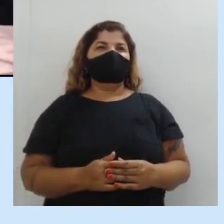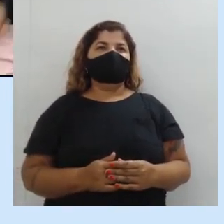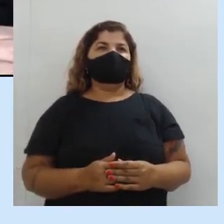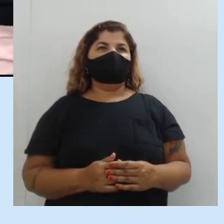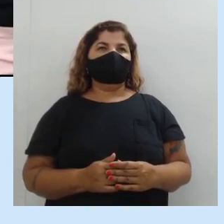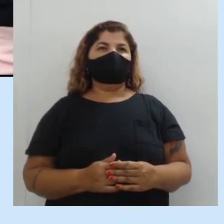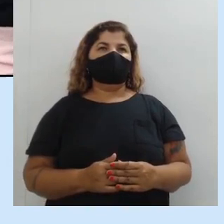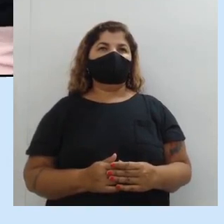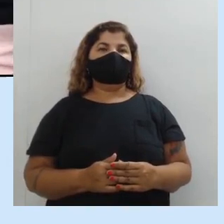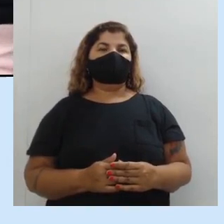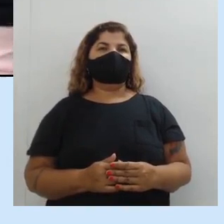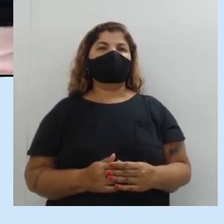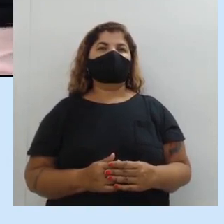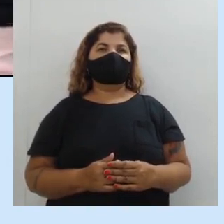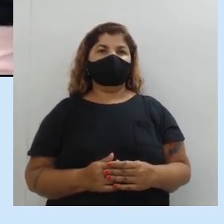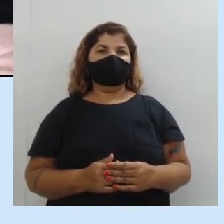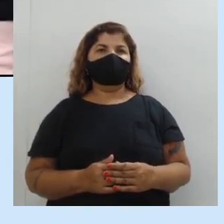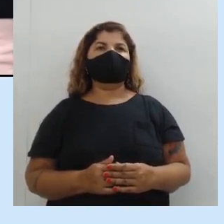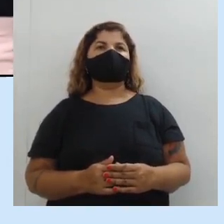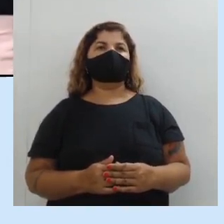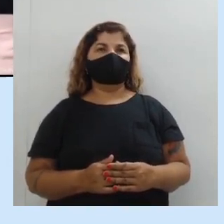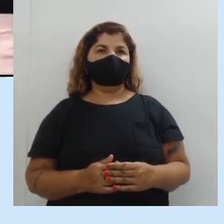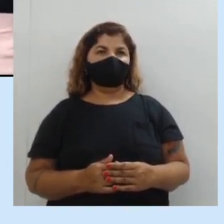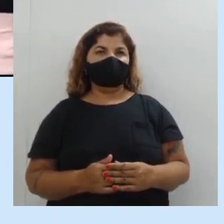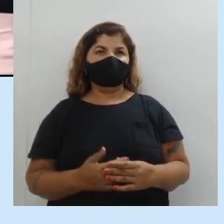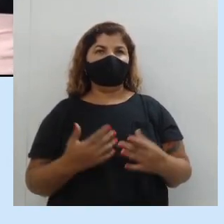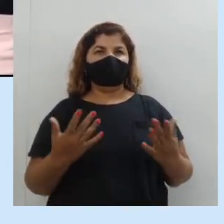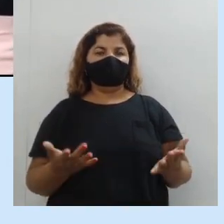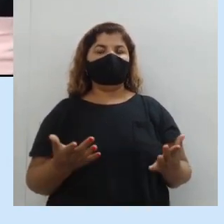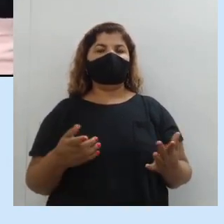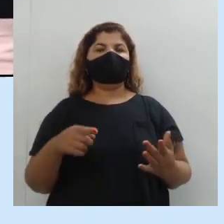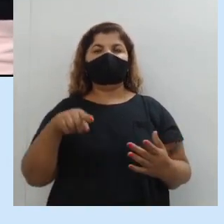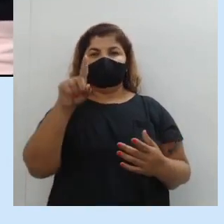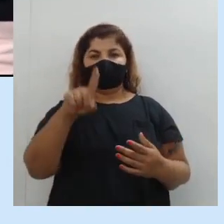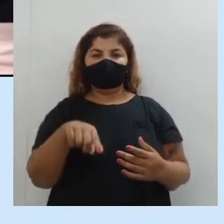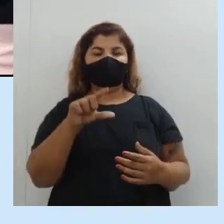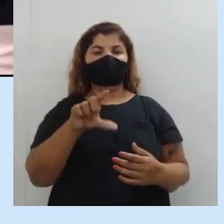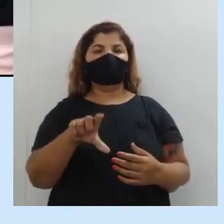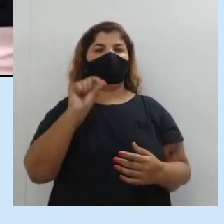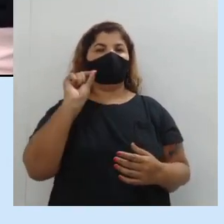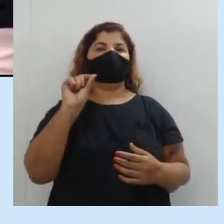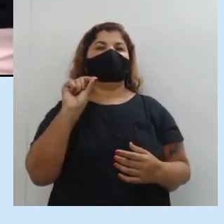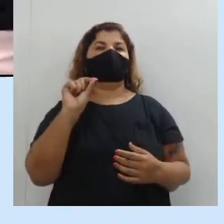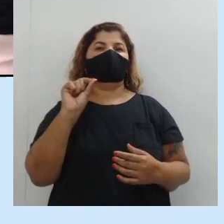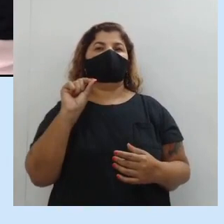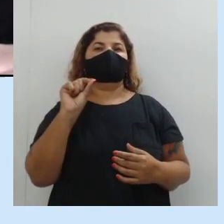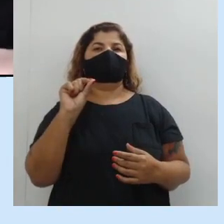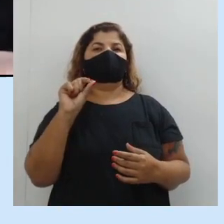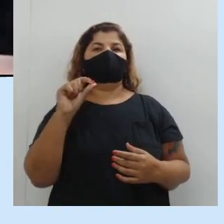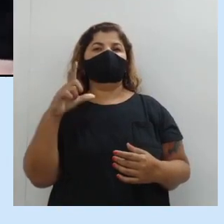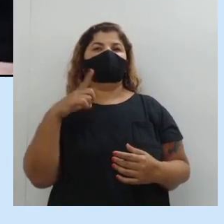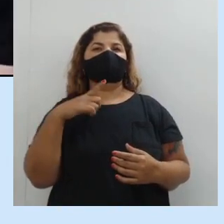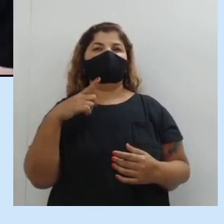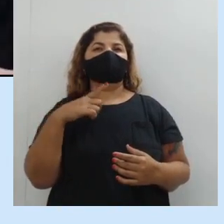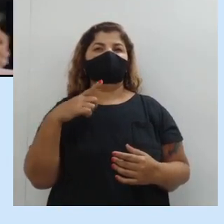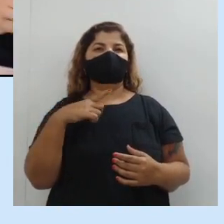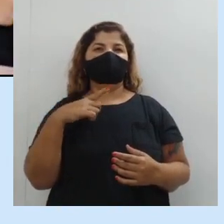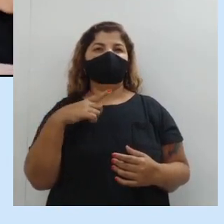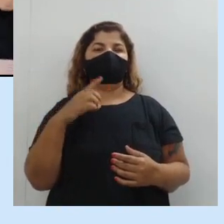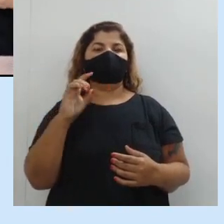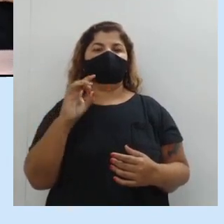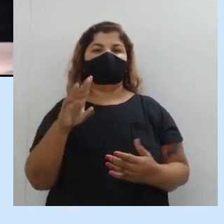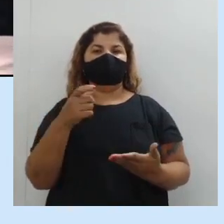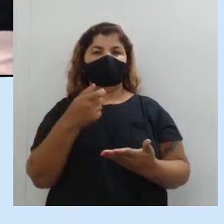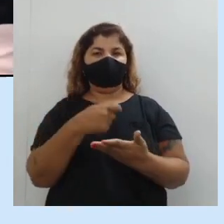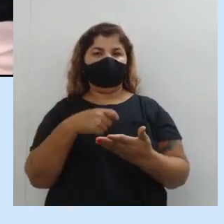Somente para a gente fixar aqui alguns conceitos. Assinale a alternativa que enumera apenas escritores